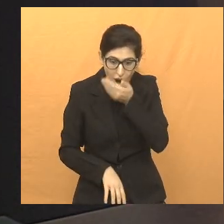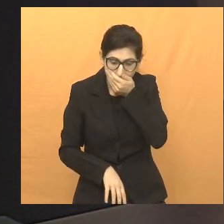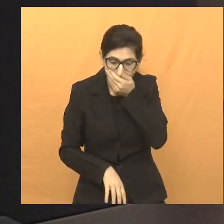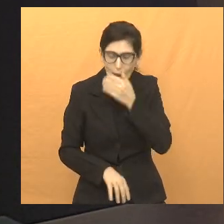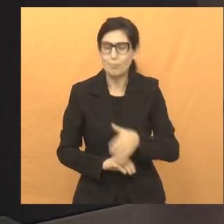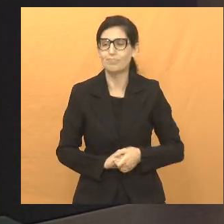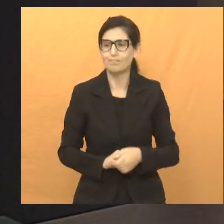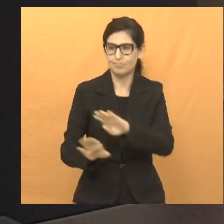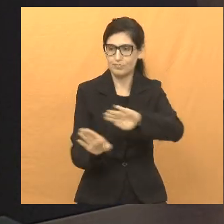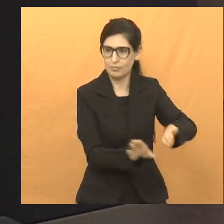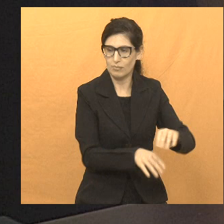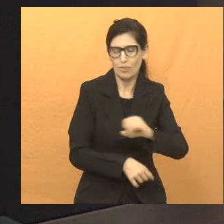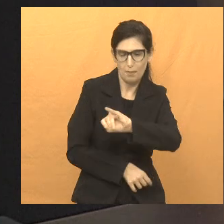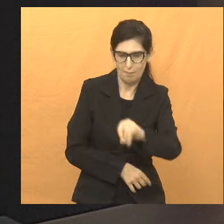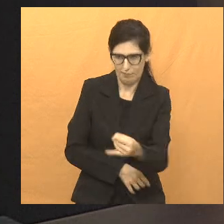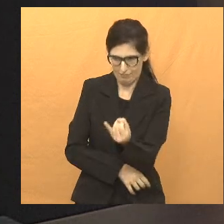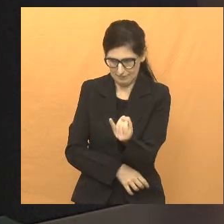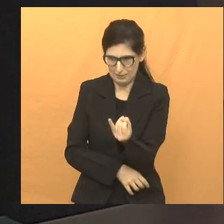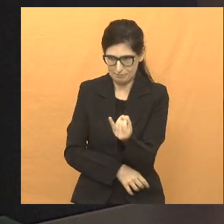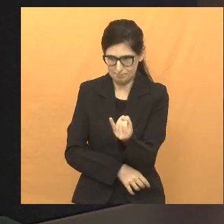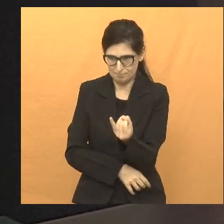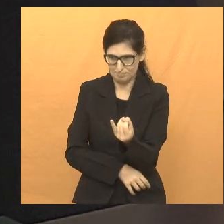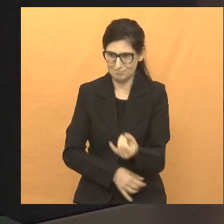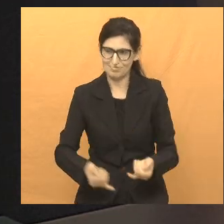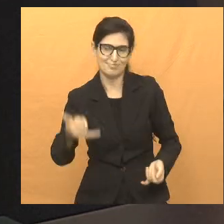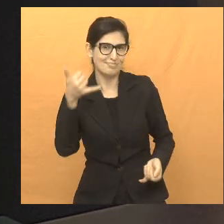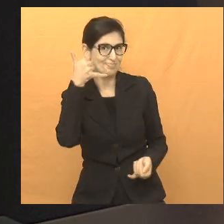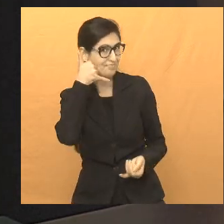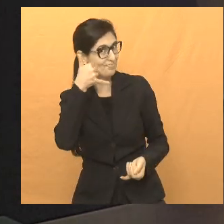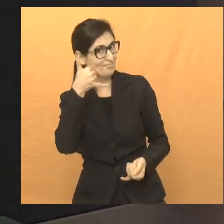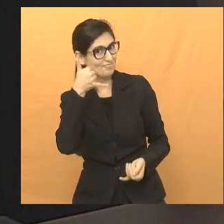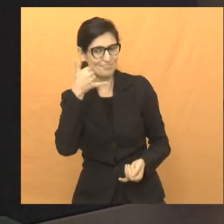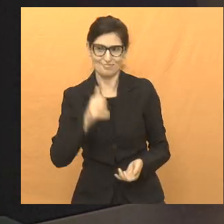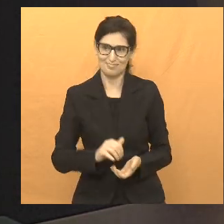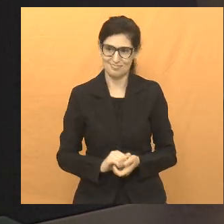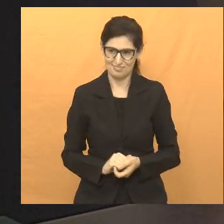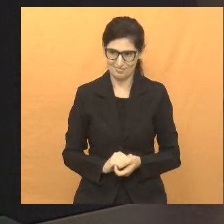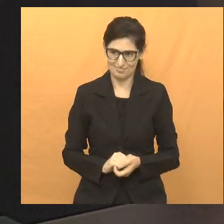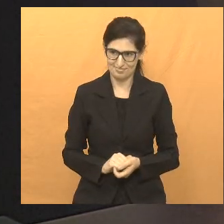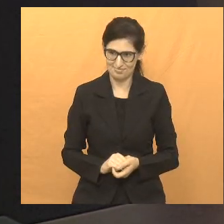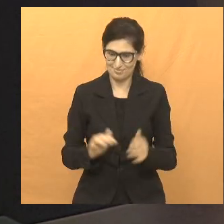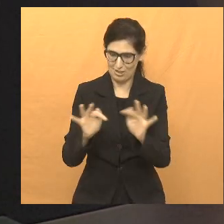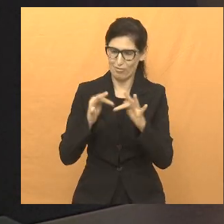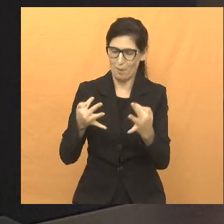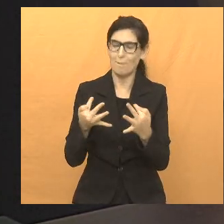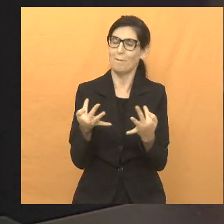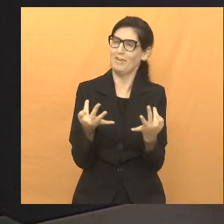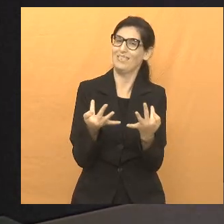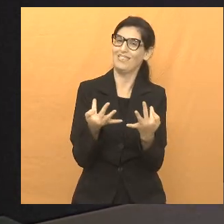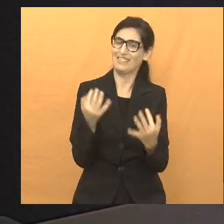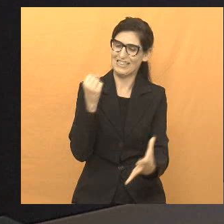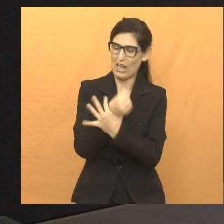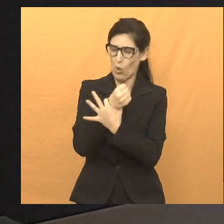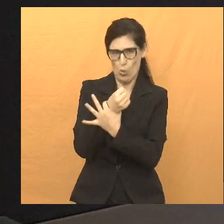Deixa eu aproveitar o telefone da Família Segura.